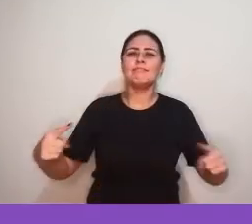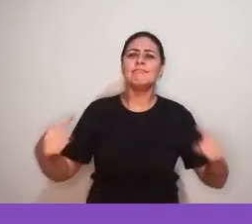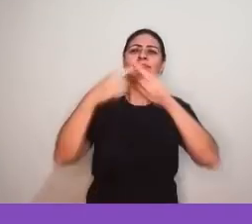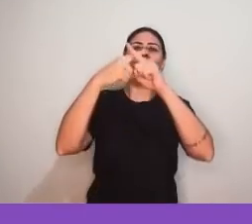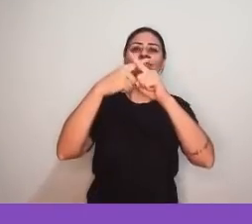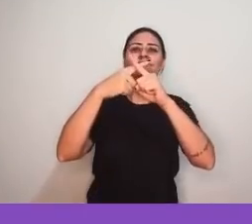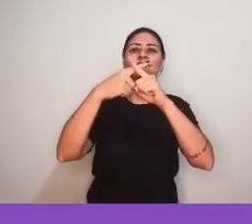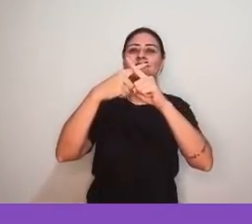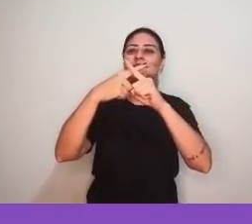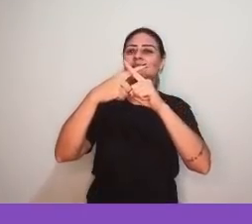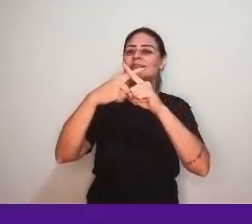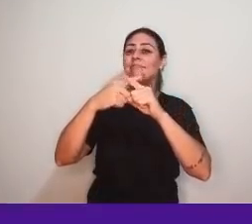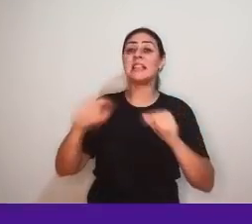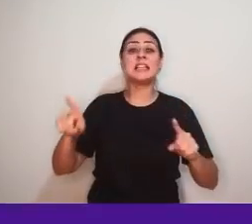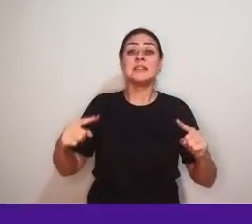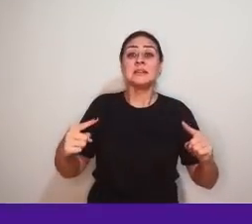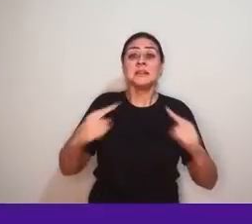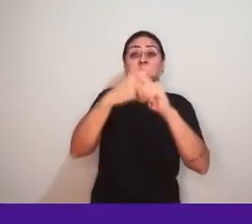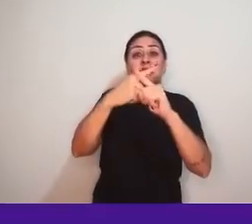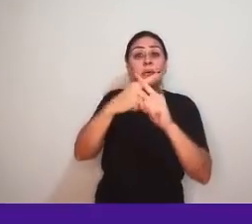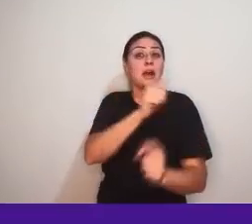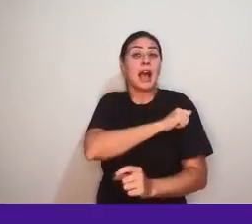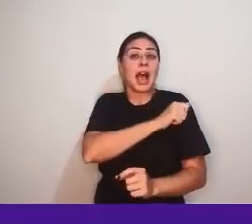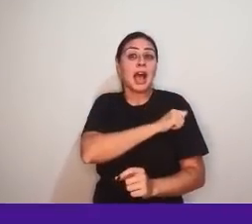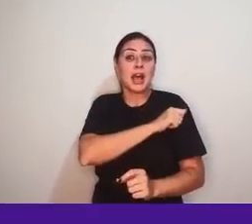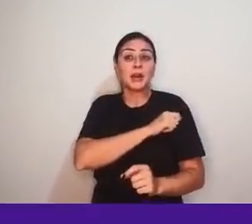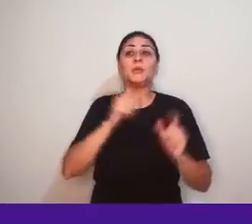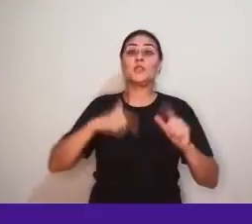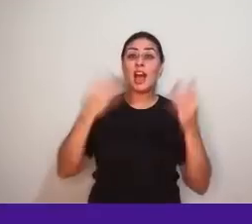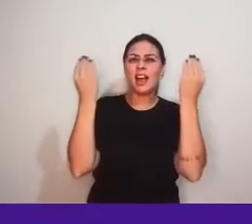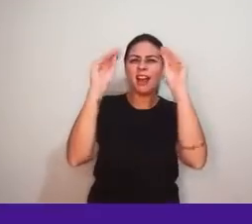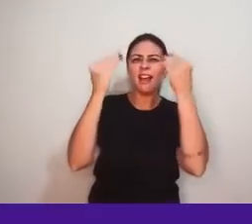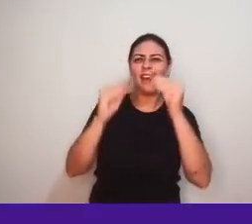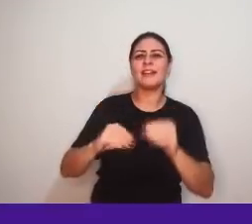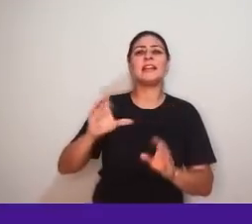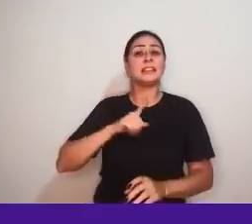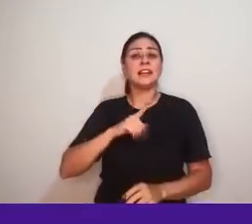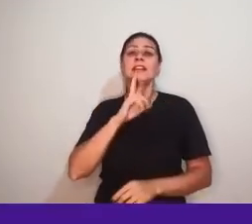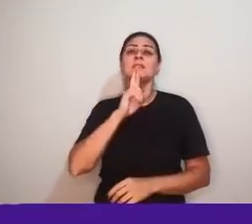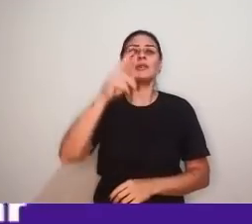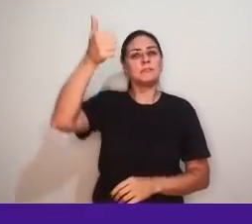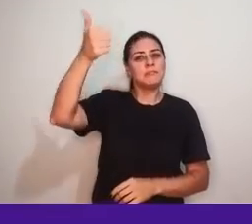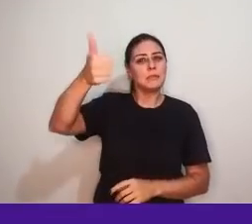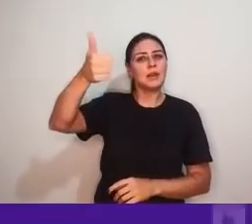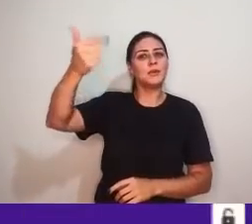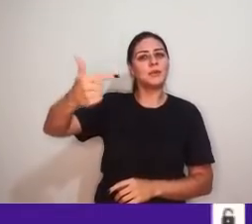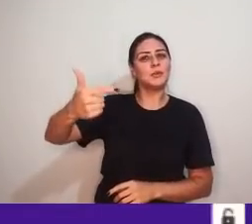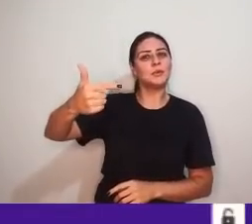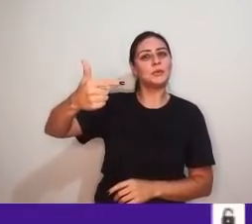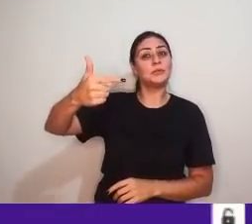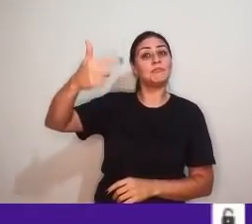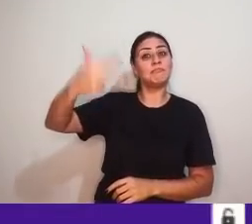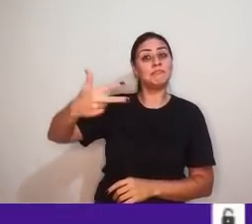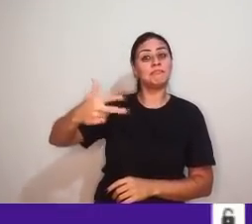vai entrar numa competição. Tá? E essa competição, uma vez que todos se engajaram, ele vai colocar lá primeiro